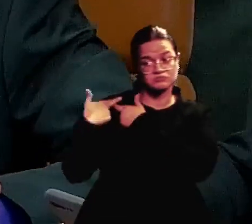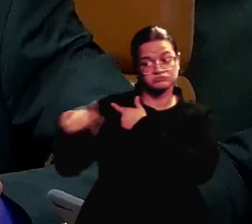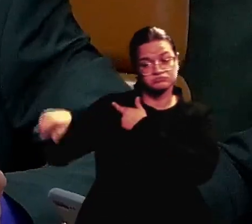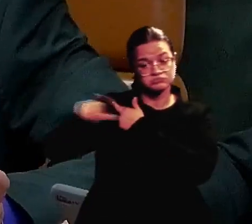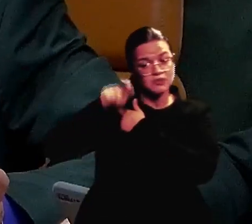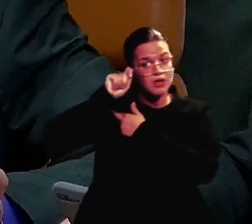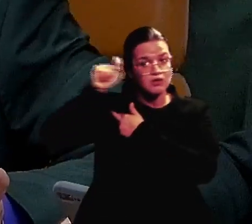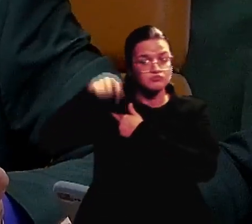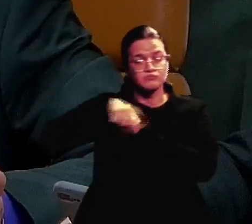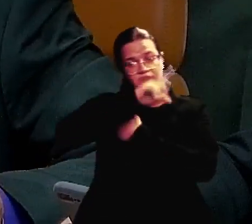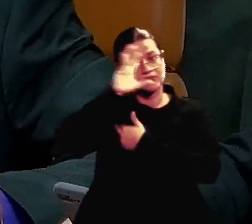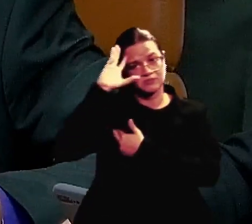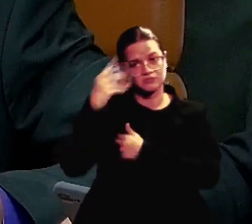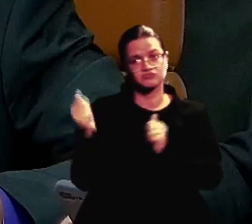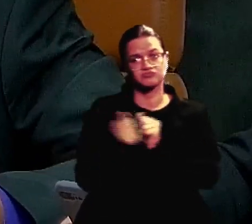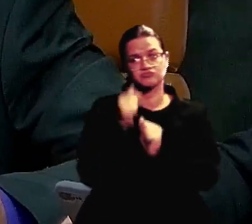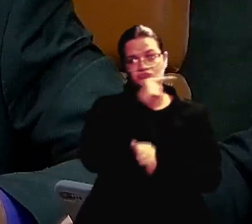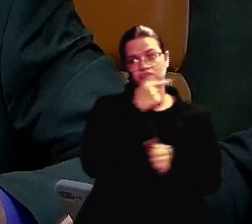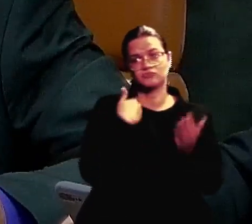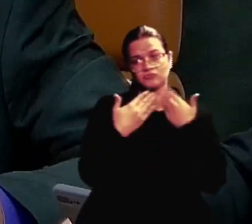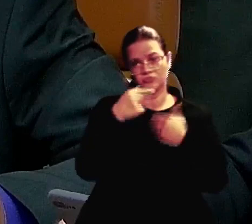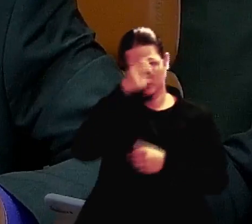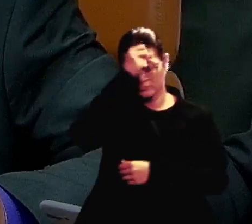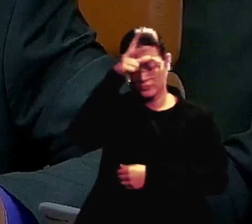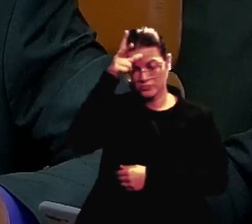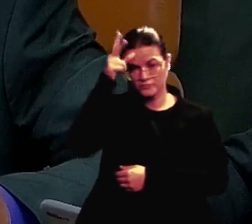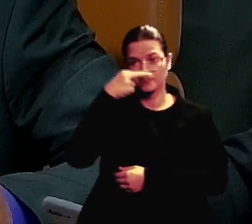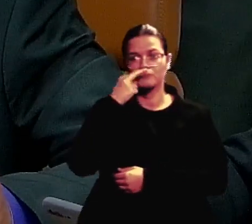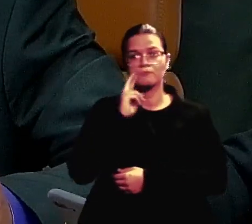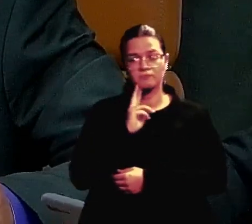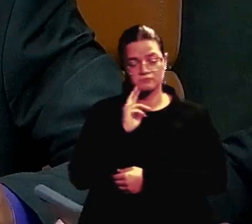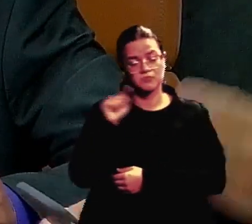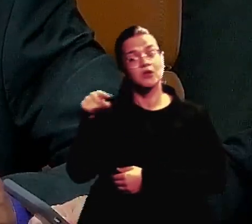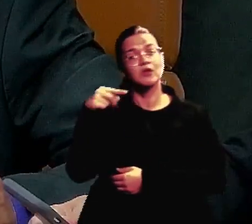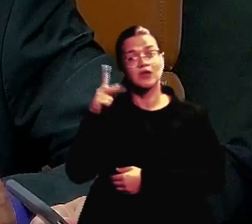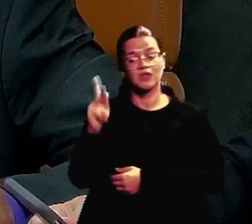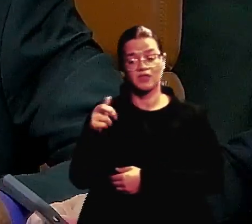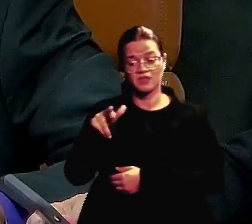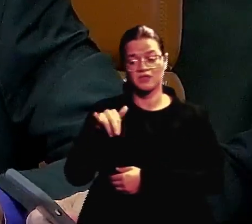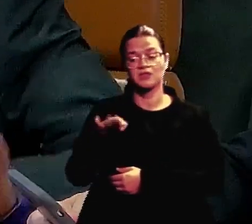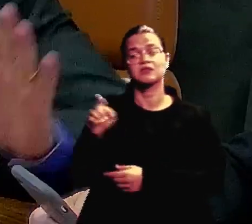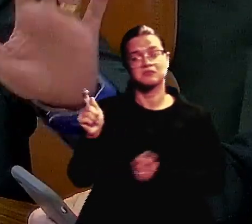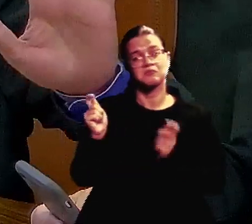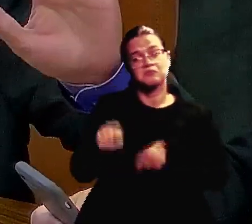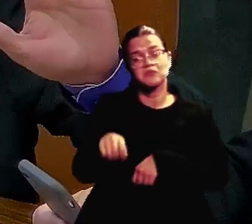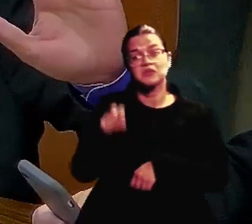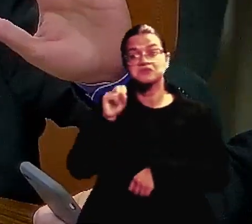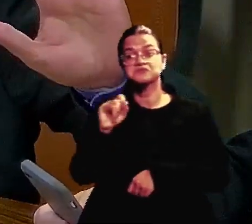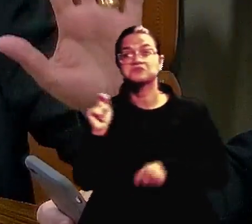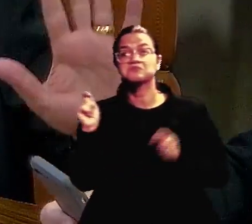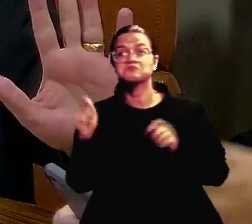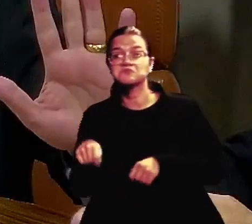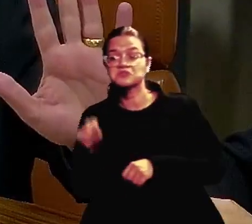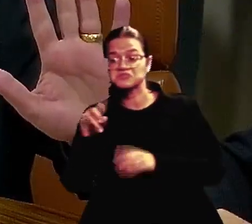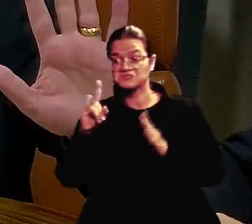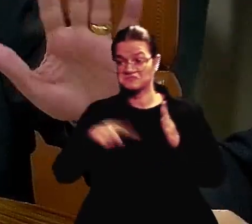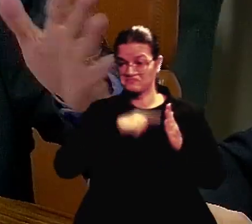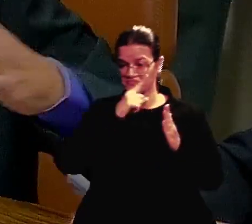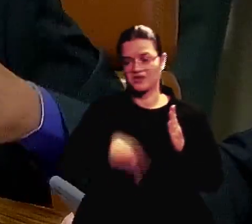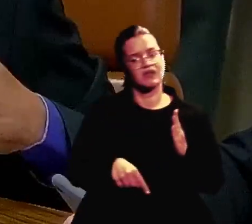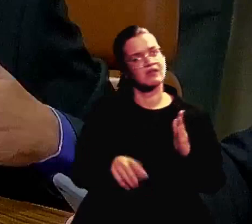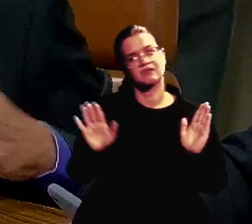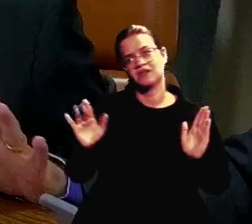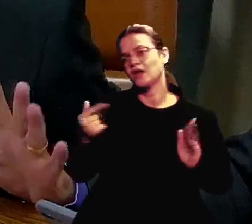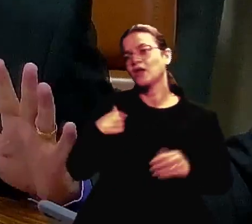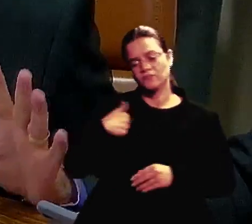do autor aí, né, de um bom convencimento, e o Henrique tem esse bom convencimento. Então, se caso também vetar,